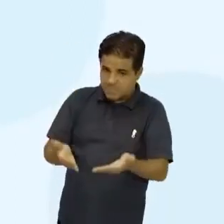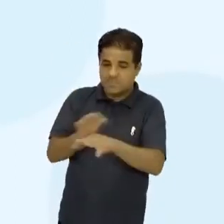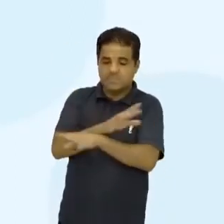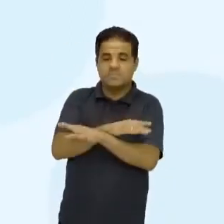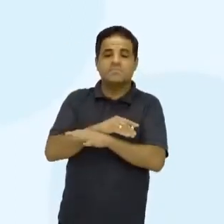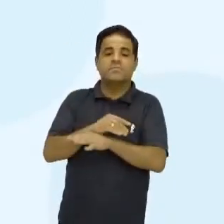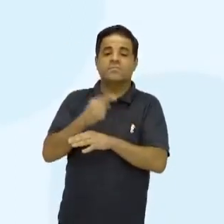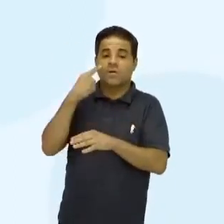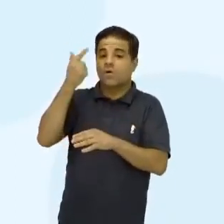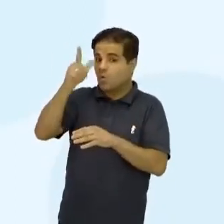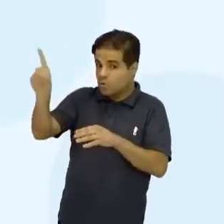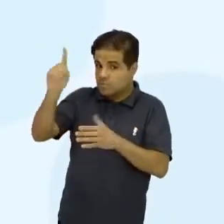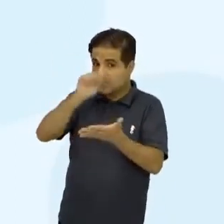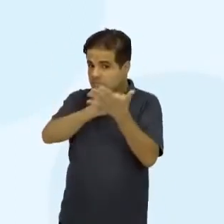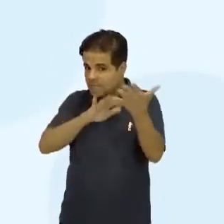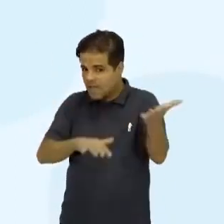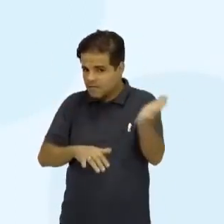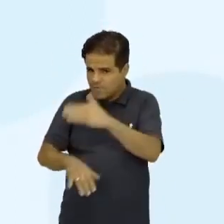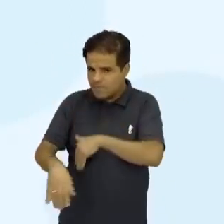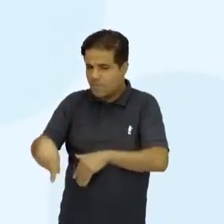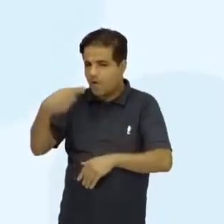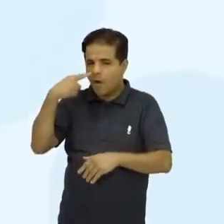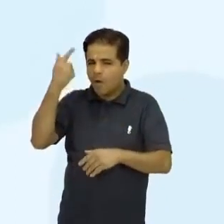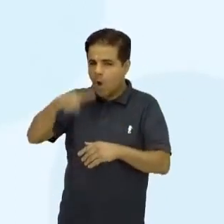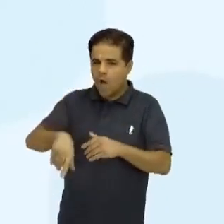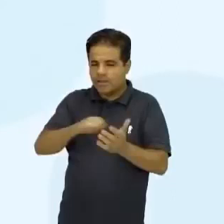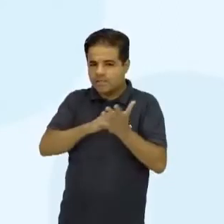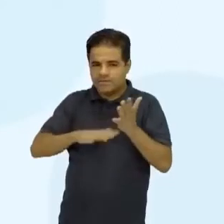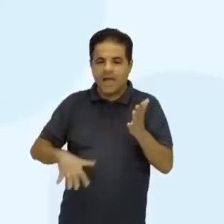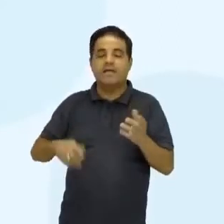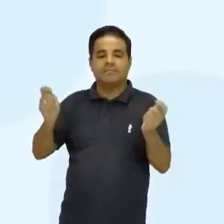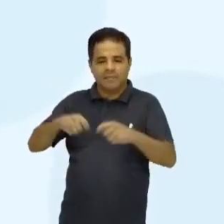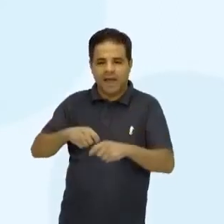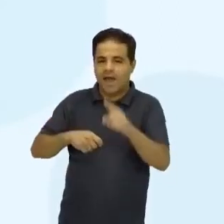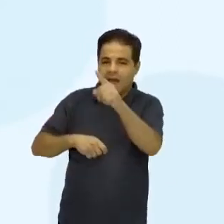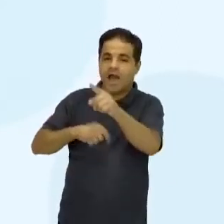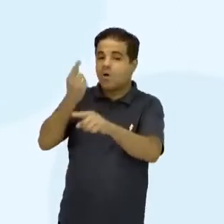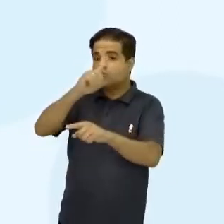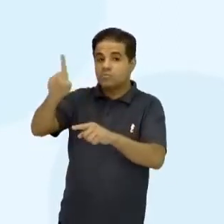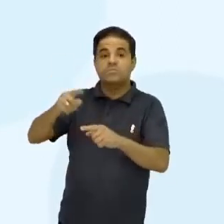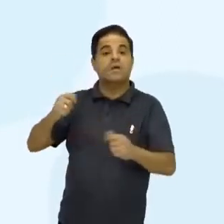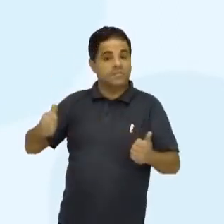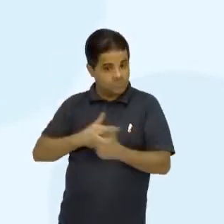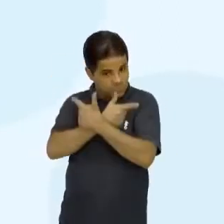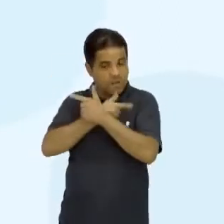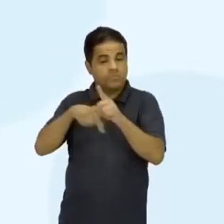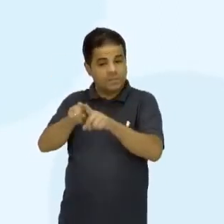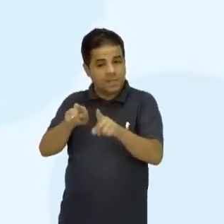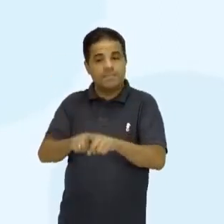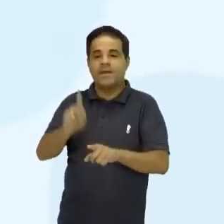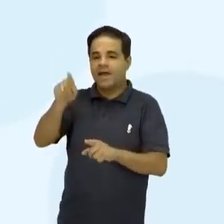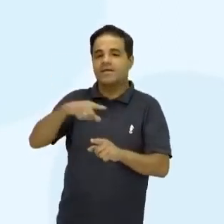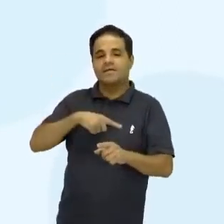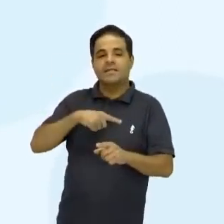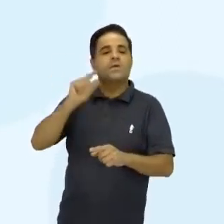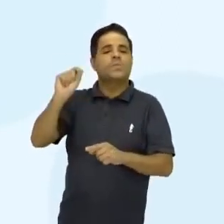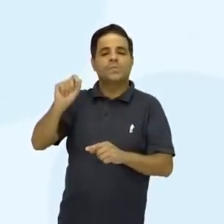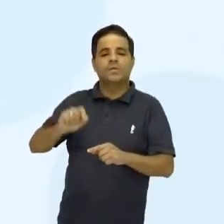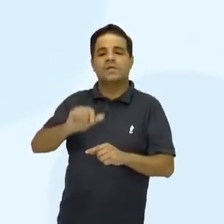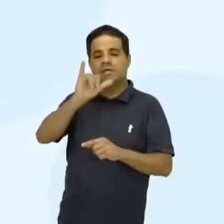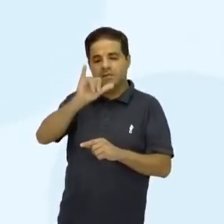bonitinha. Vamos para a nossa última atividade? Vamos ver mais uma? Ah, última de segundo grau, olha lá. A gente tem a equação